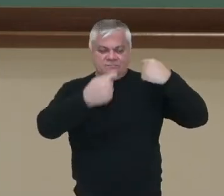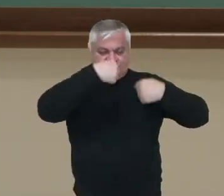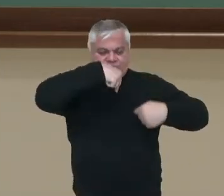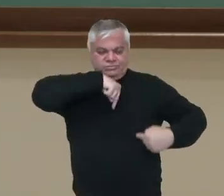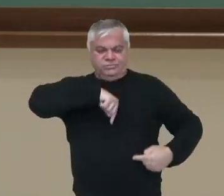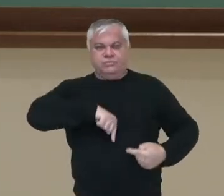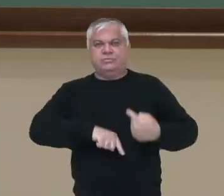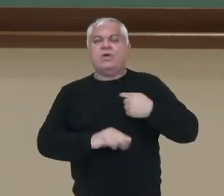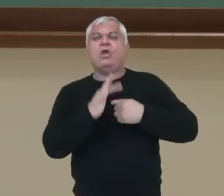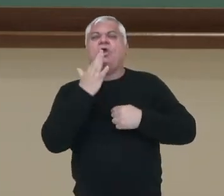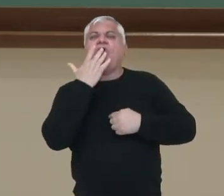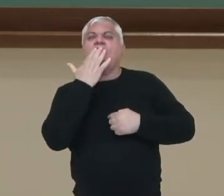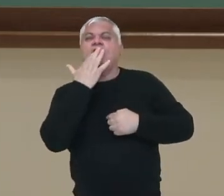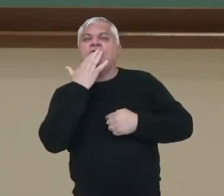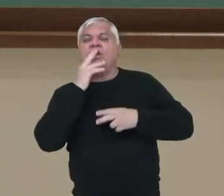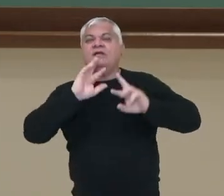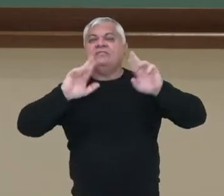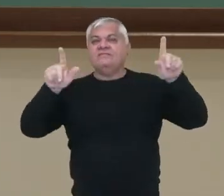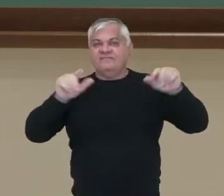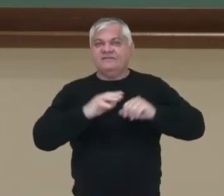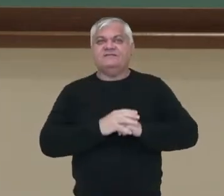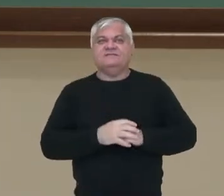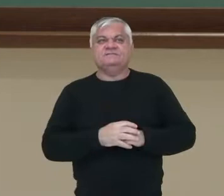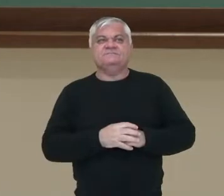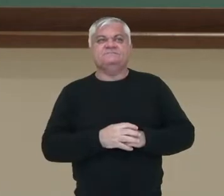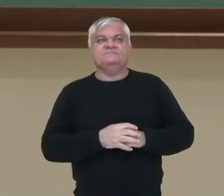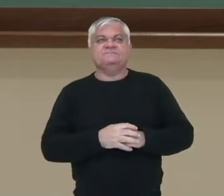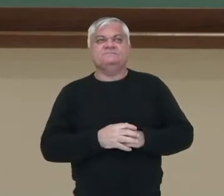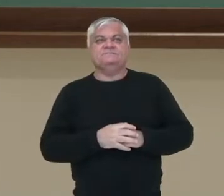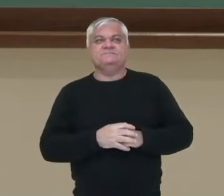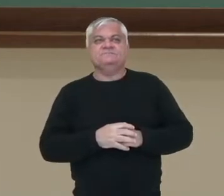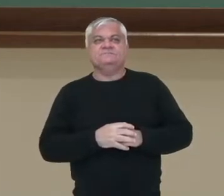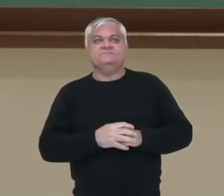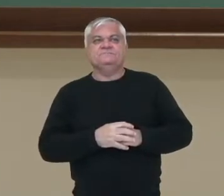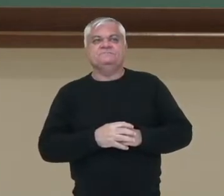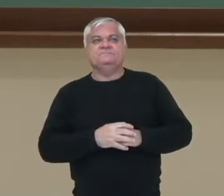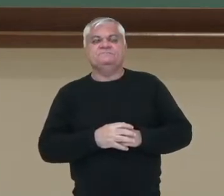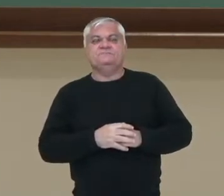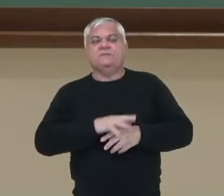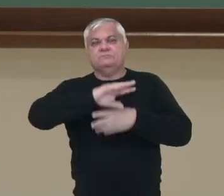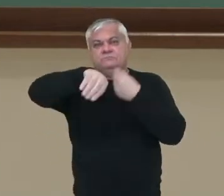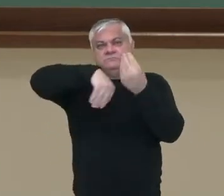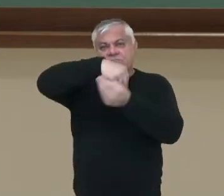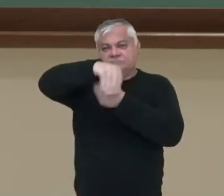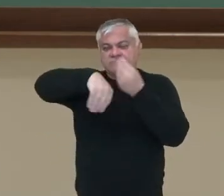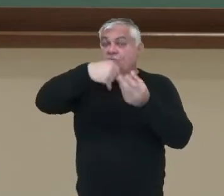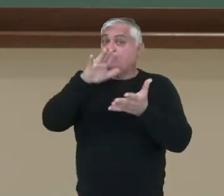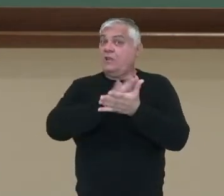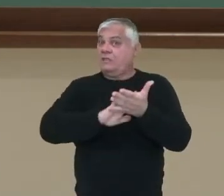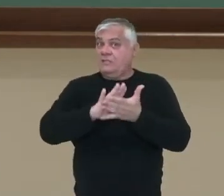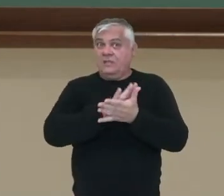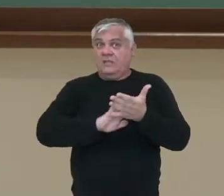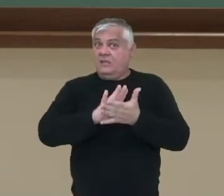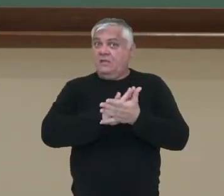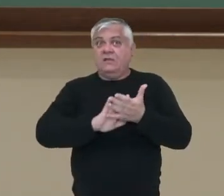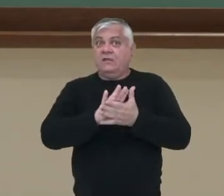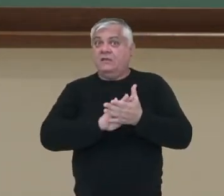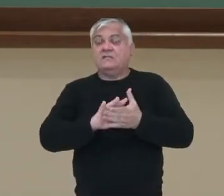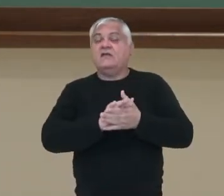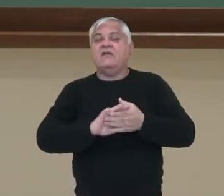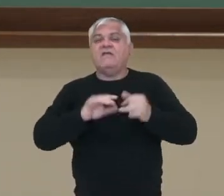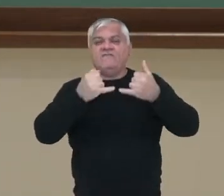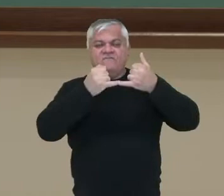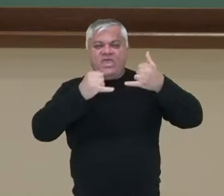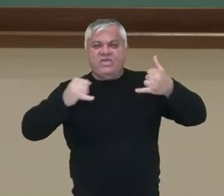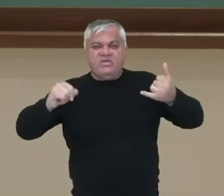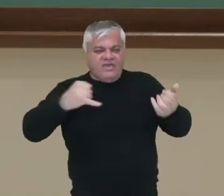cores diferentes, mas na vida real não é bem assim, né? Tá? Então não há mistura do sangue venoso com o arterial. Sangue venoso